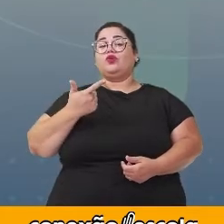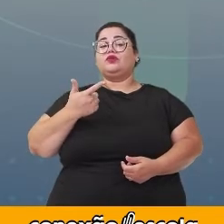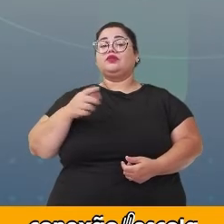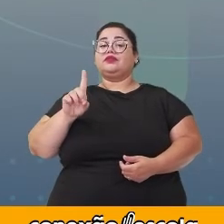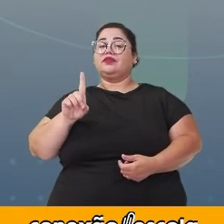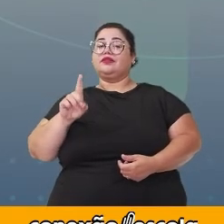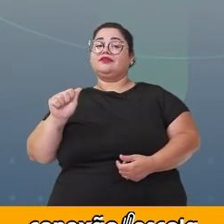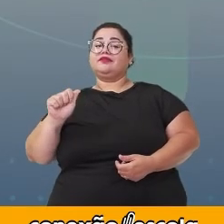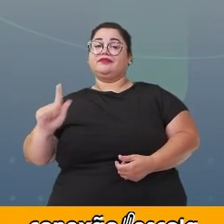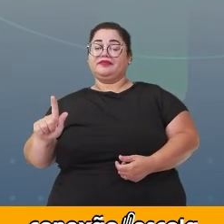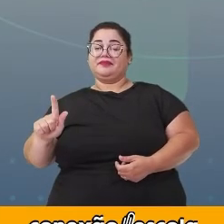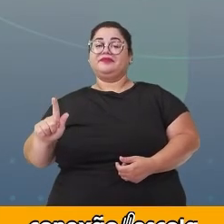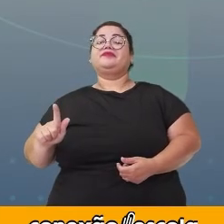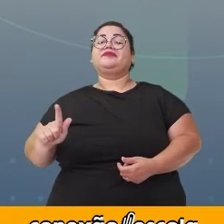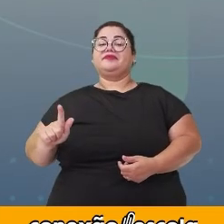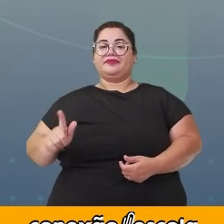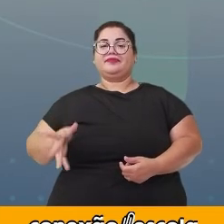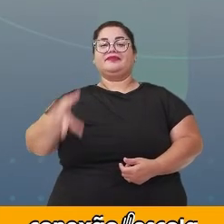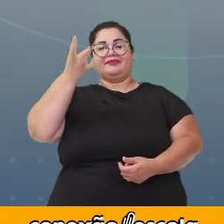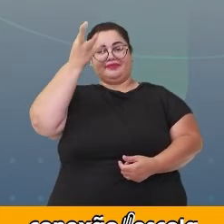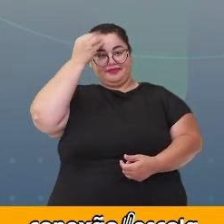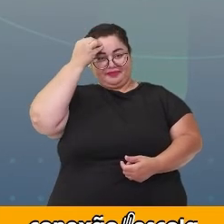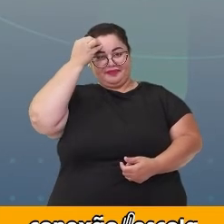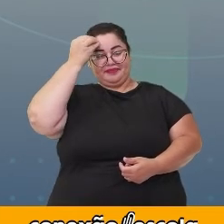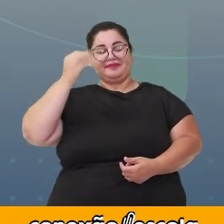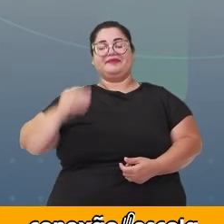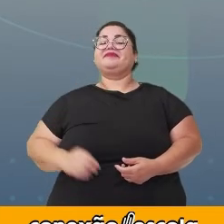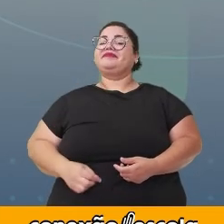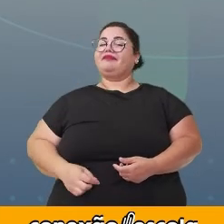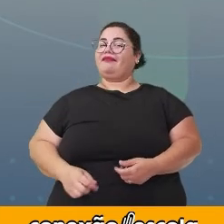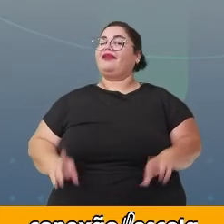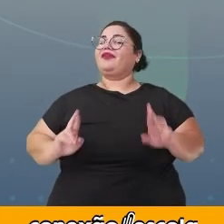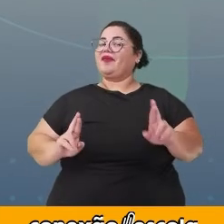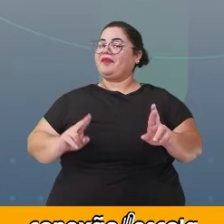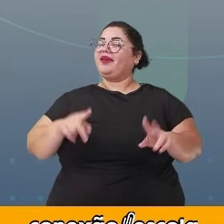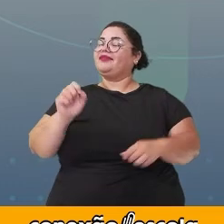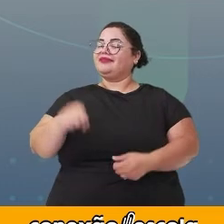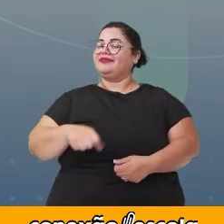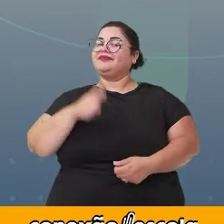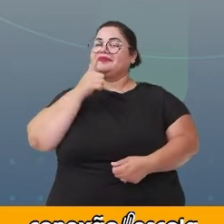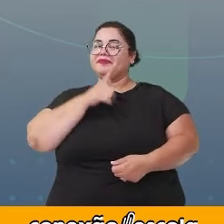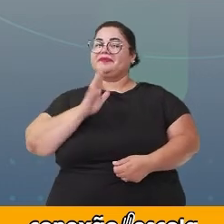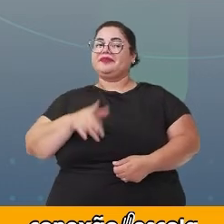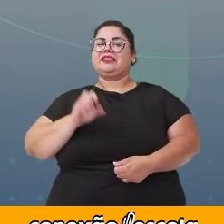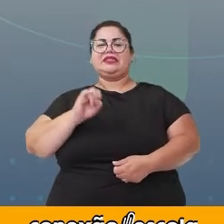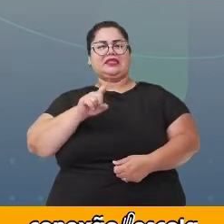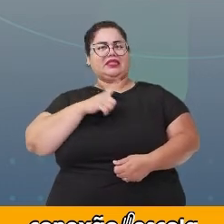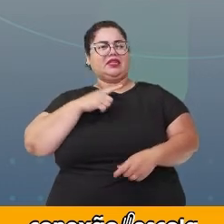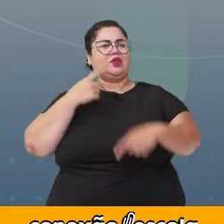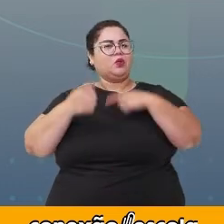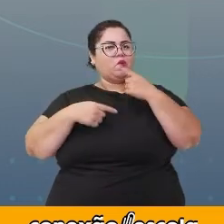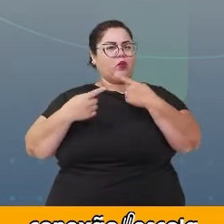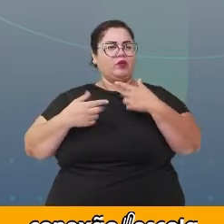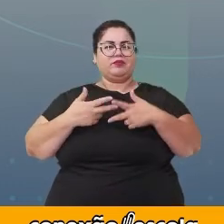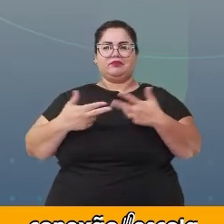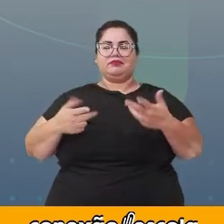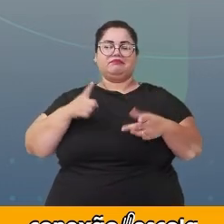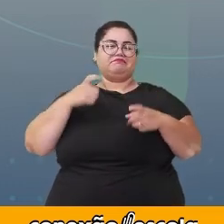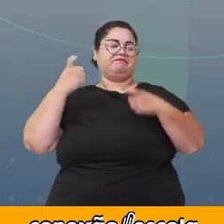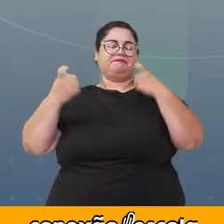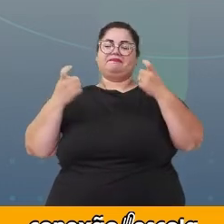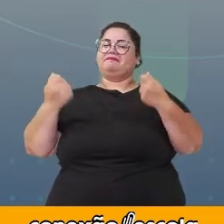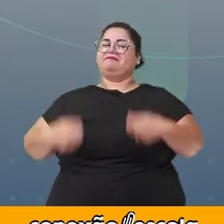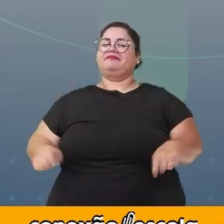12 decagramas. Compreendeu? Eu espero que sim. Mas se ficar alguma dúvida, não